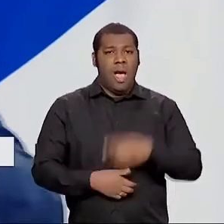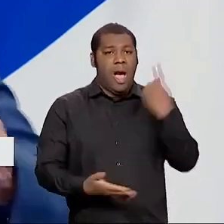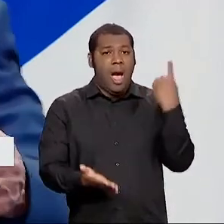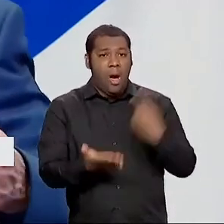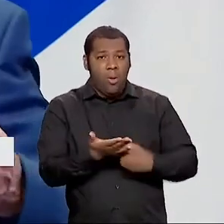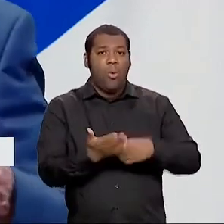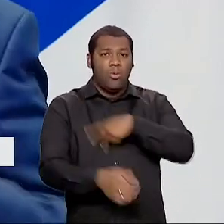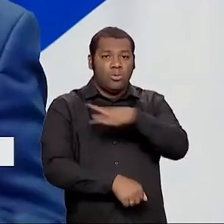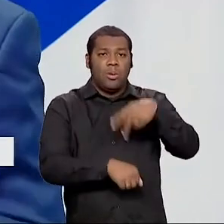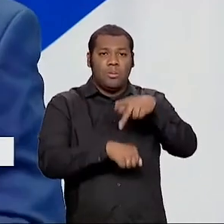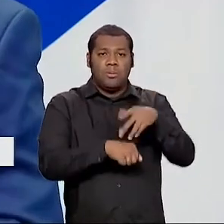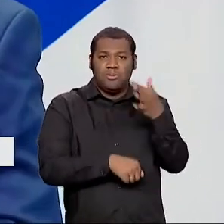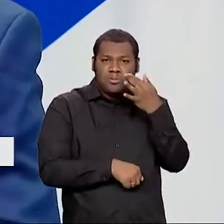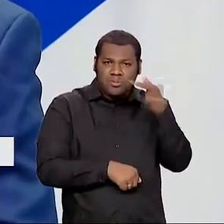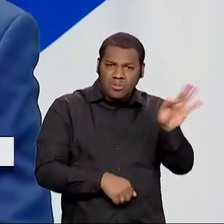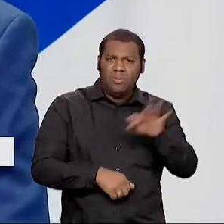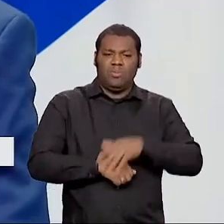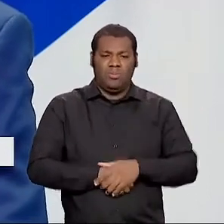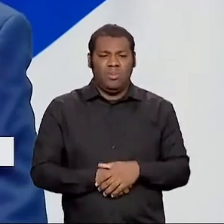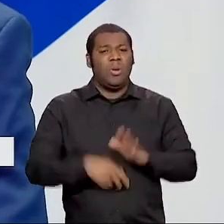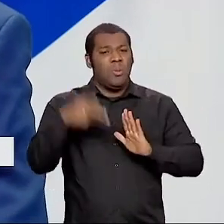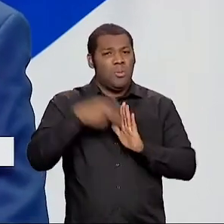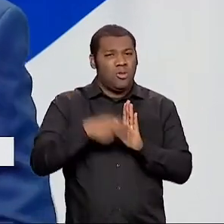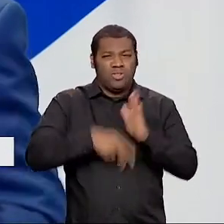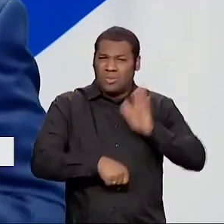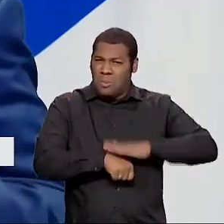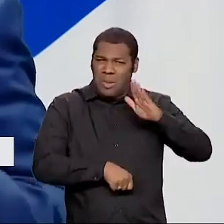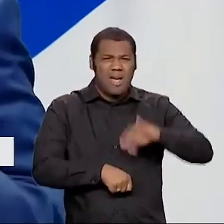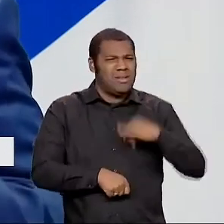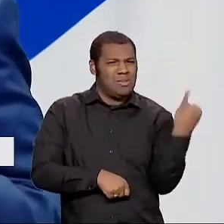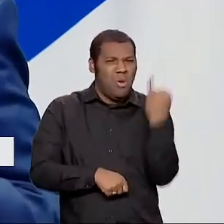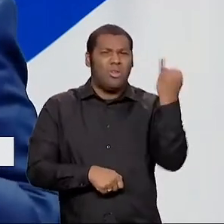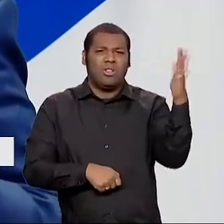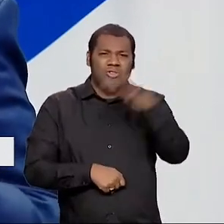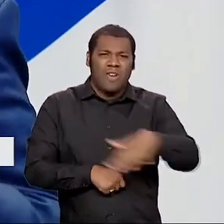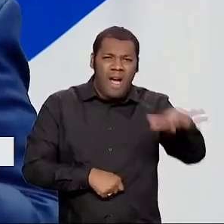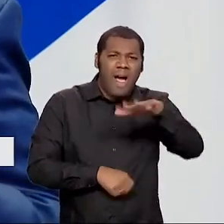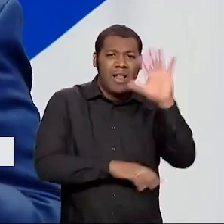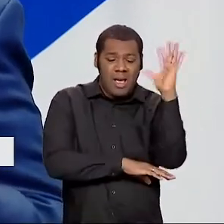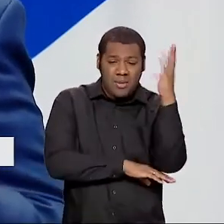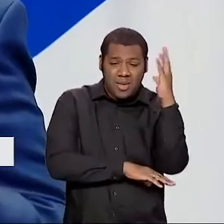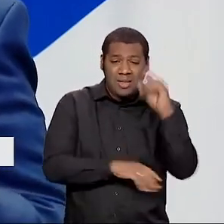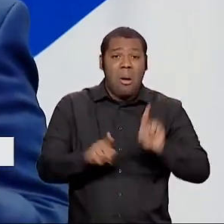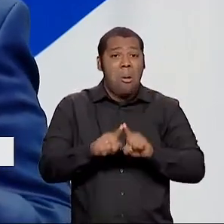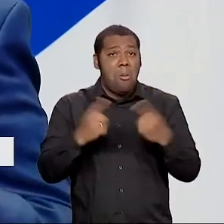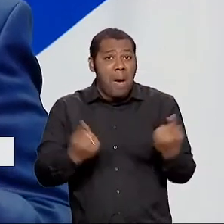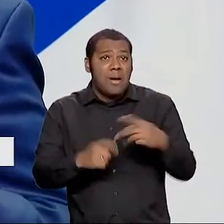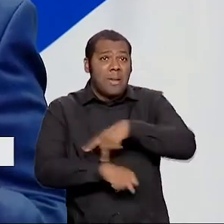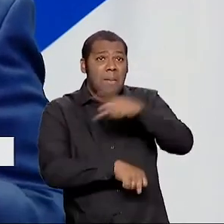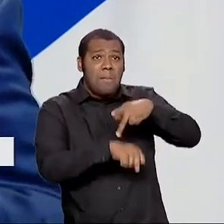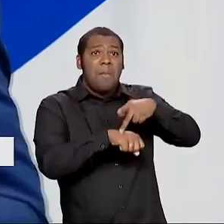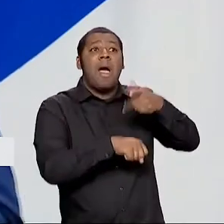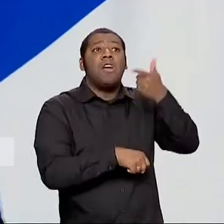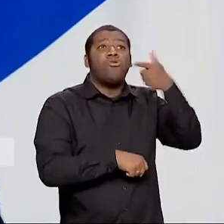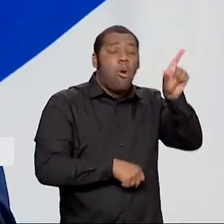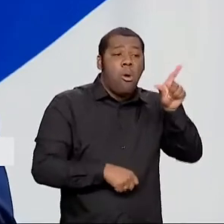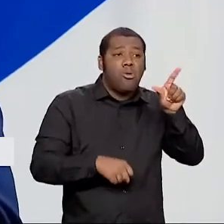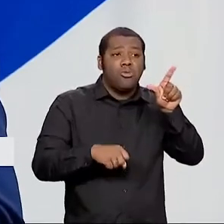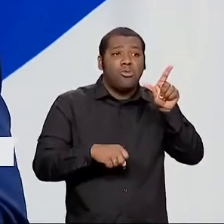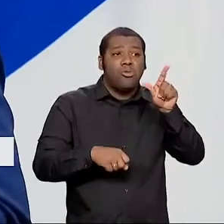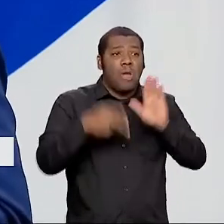das melhores coisas feitas na questão ambiental, mas que também não está sendo aplicada. Porque